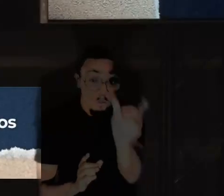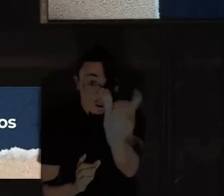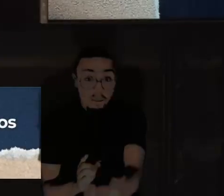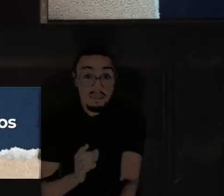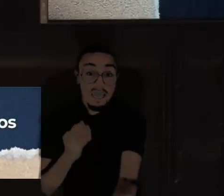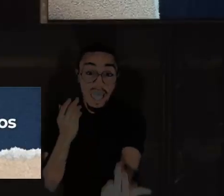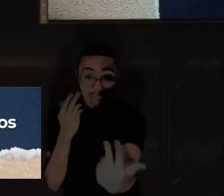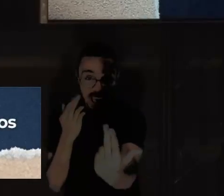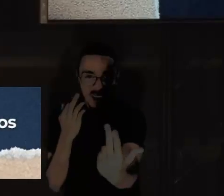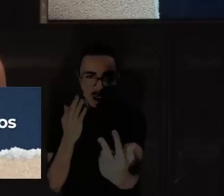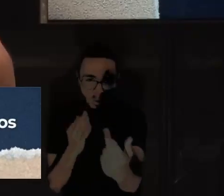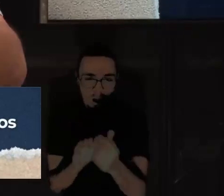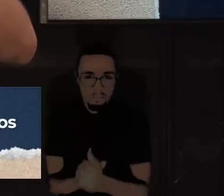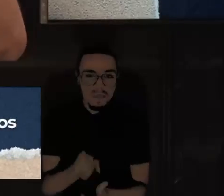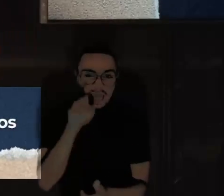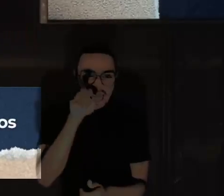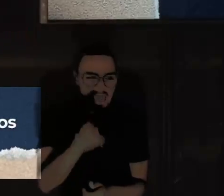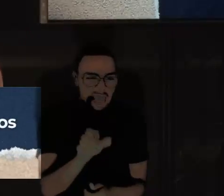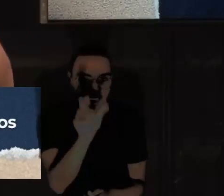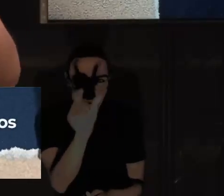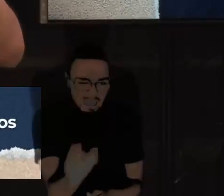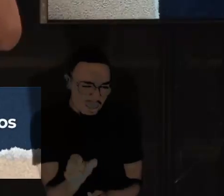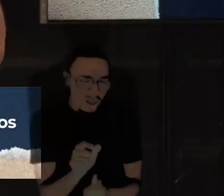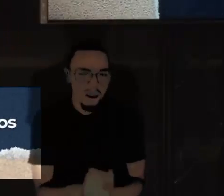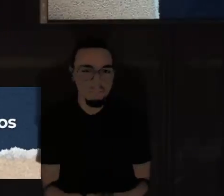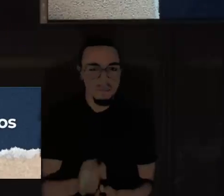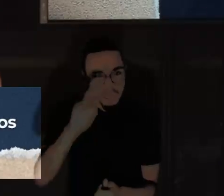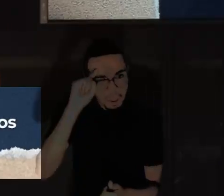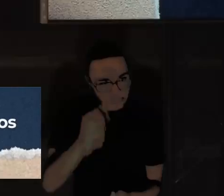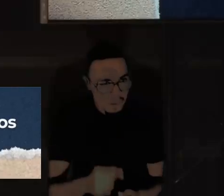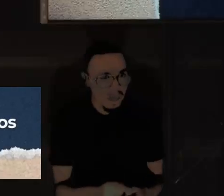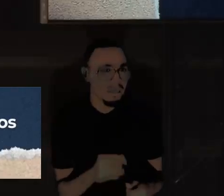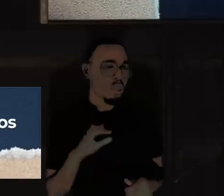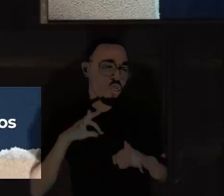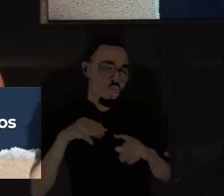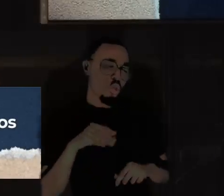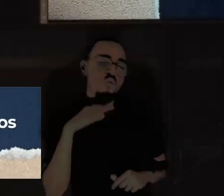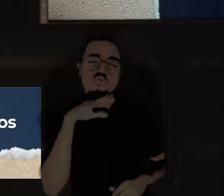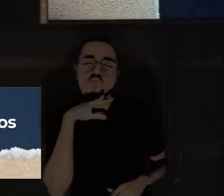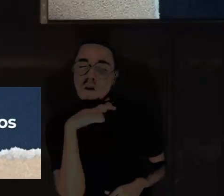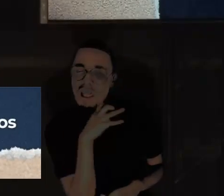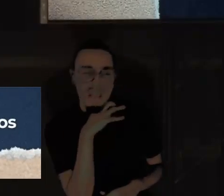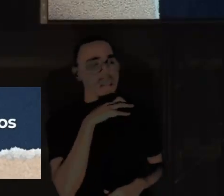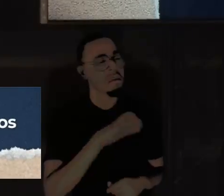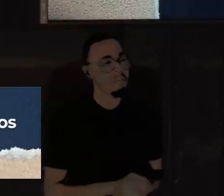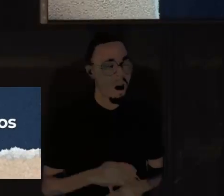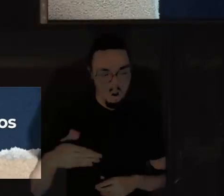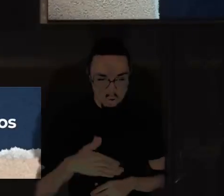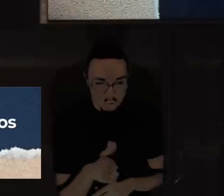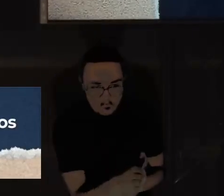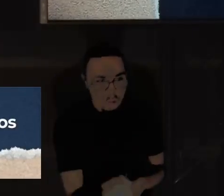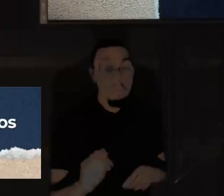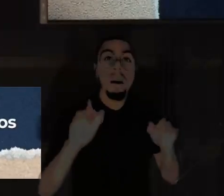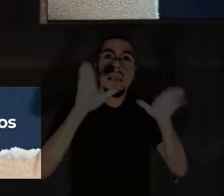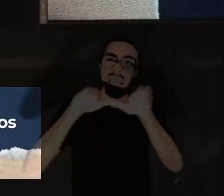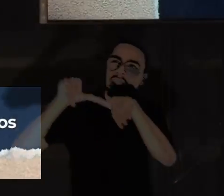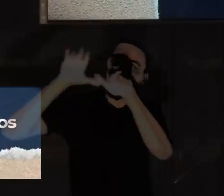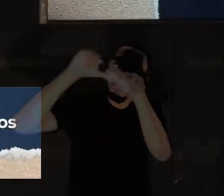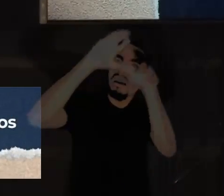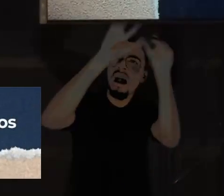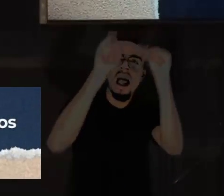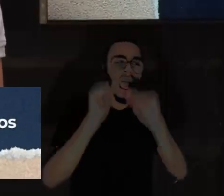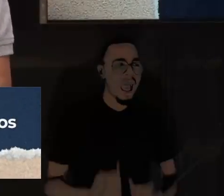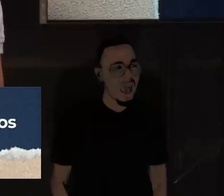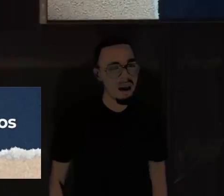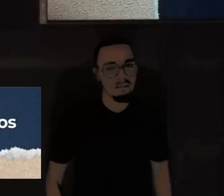Domine ele sobre os peixes do mar, sobre as aves do céu, sobre os animais grandes de toda a terra e sobre todos os pequenos animais que se movem